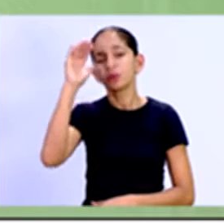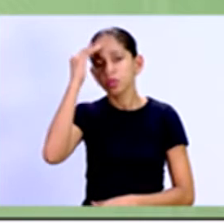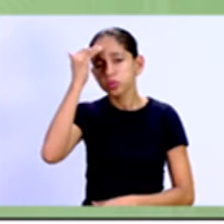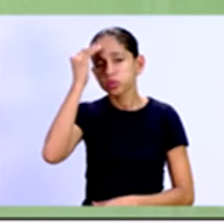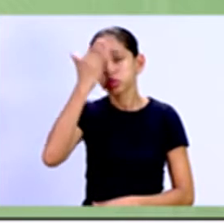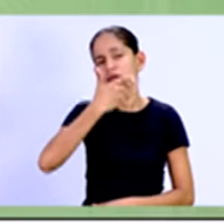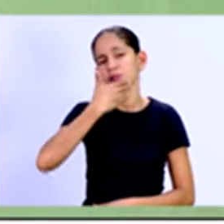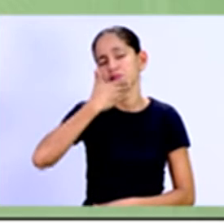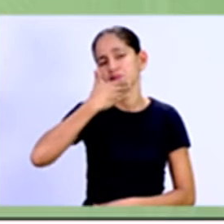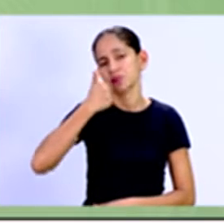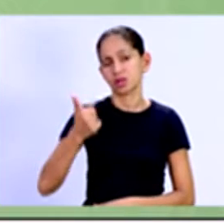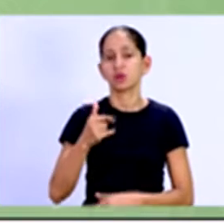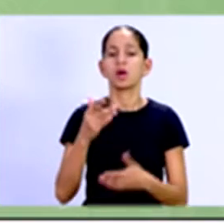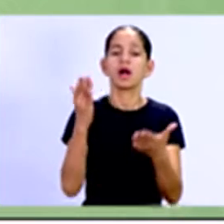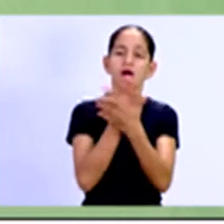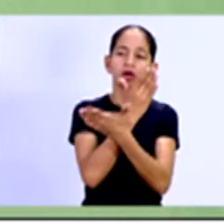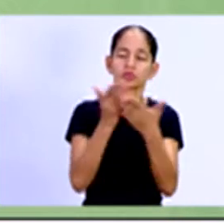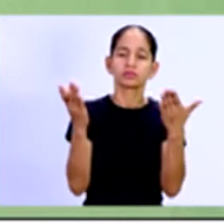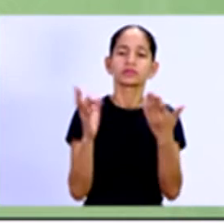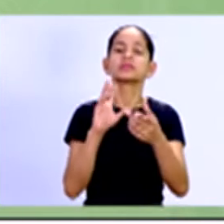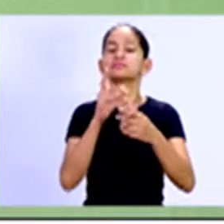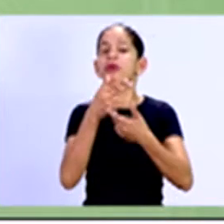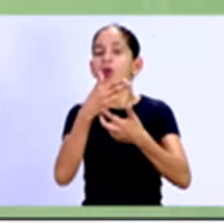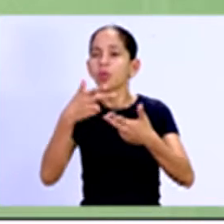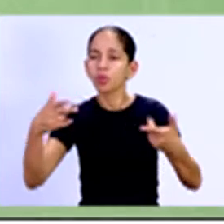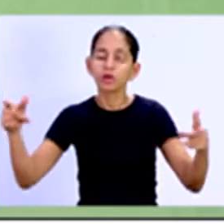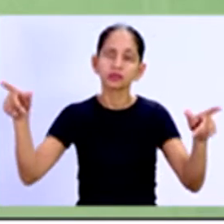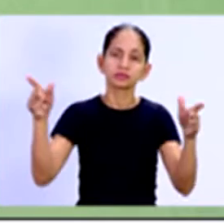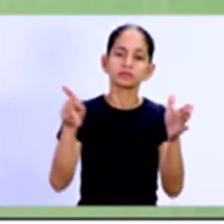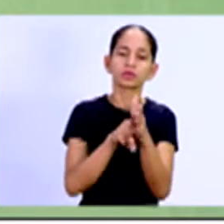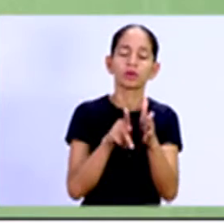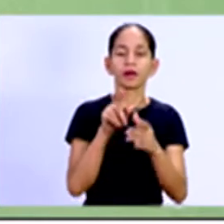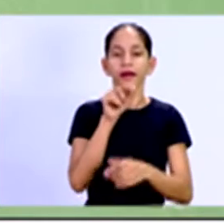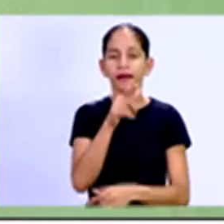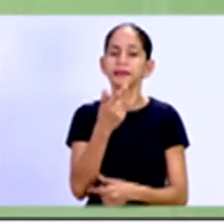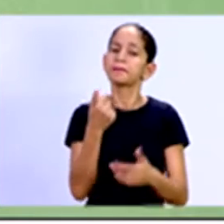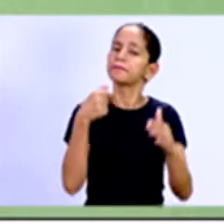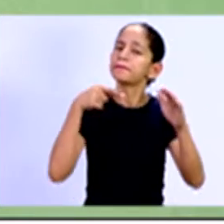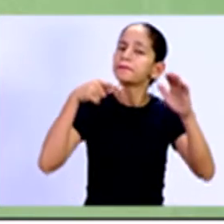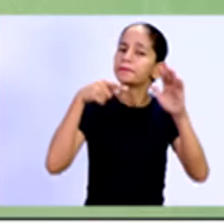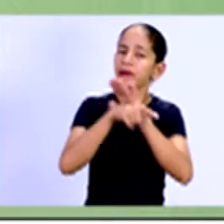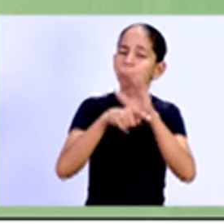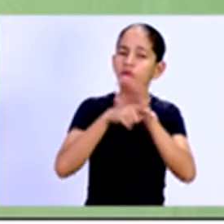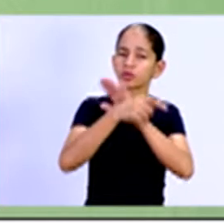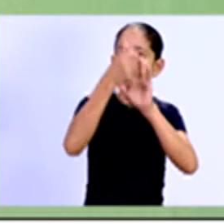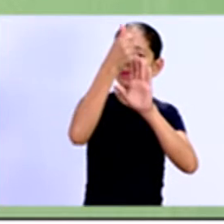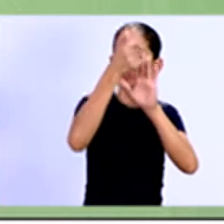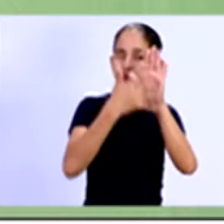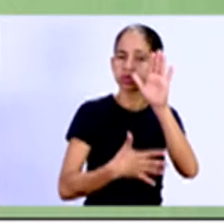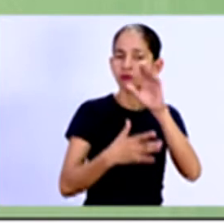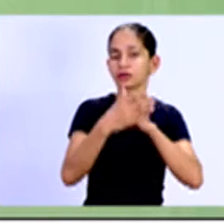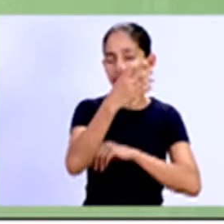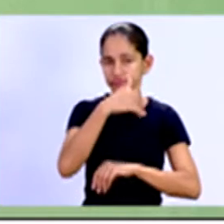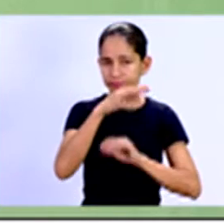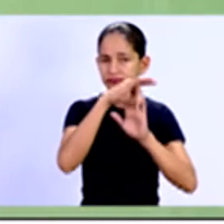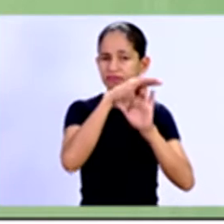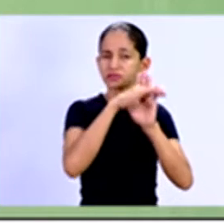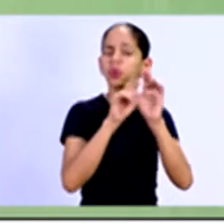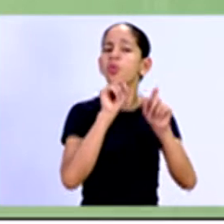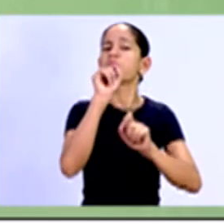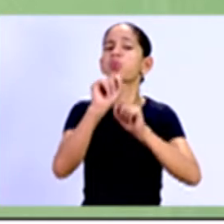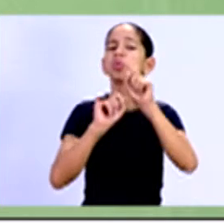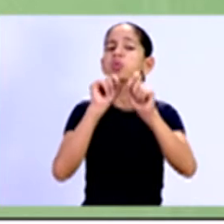traz as suas máximas morais, né? Porque a gente pode perguntar, nós podemos nos perguntar, mas o que